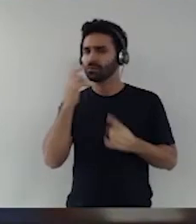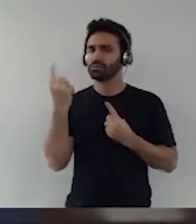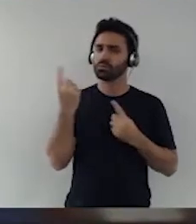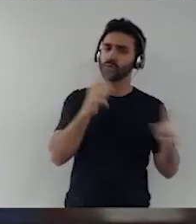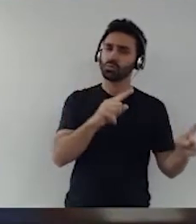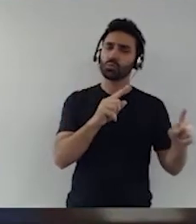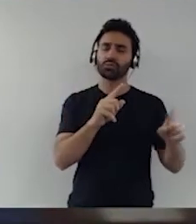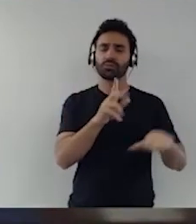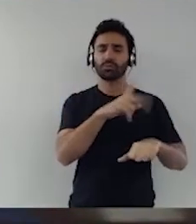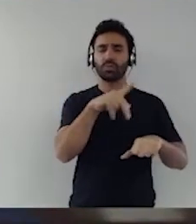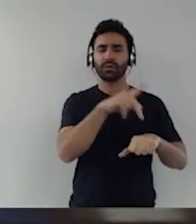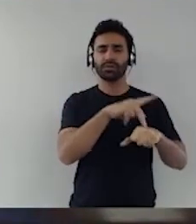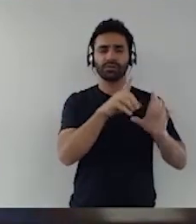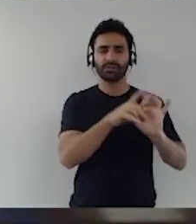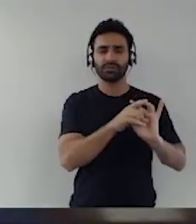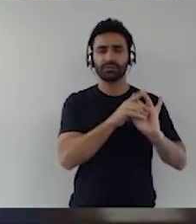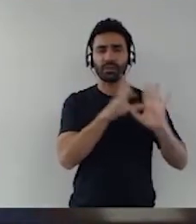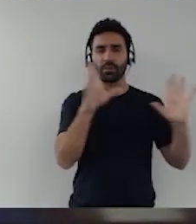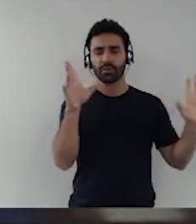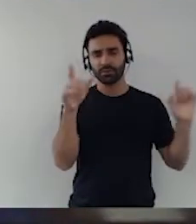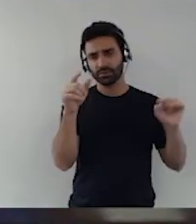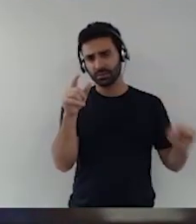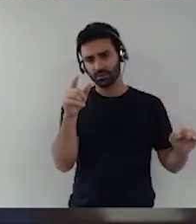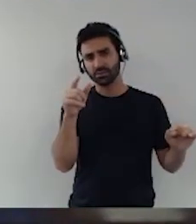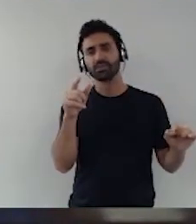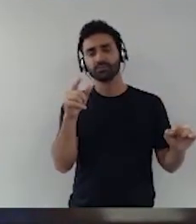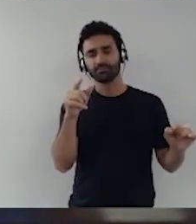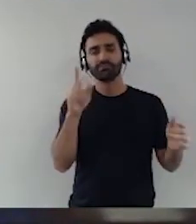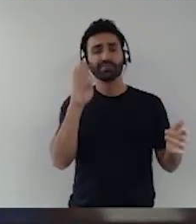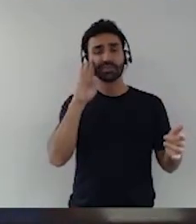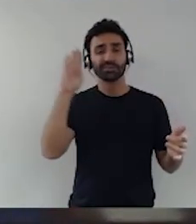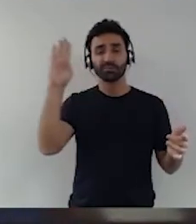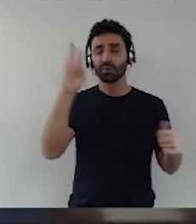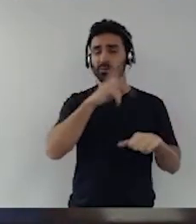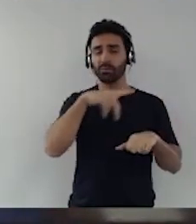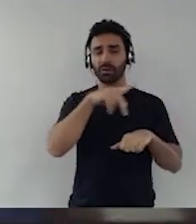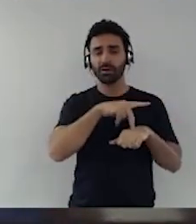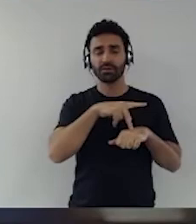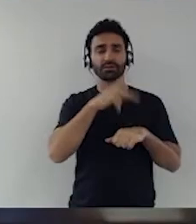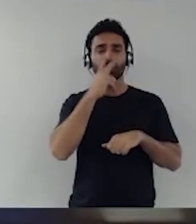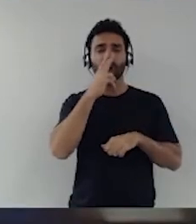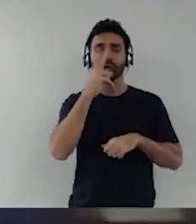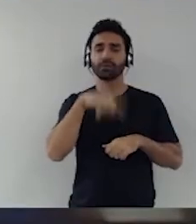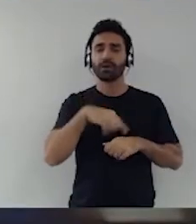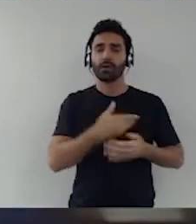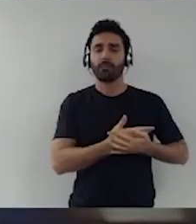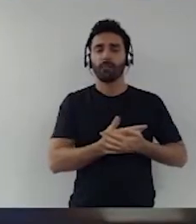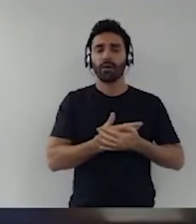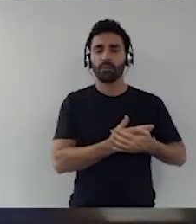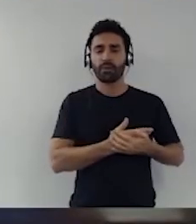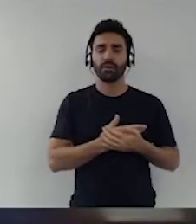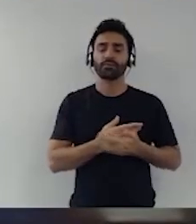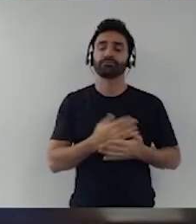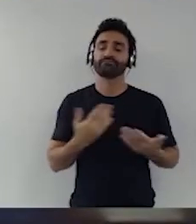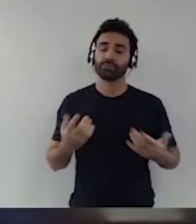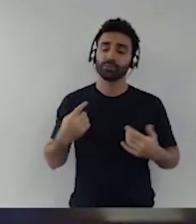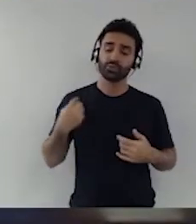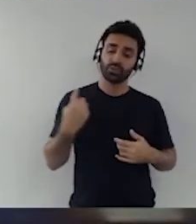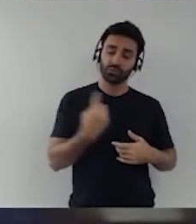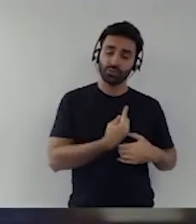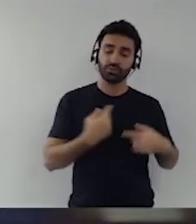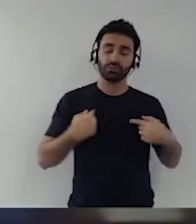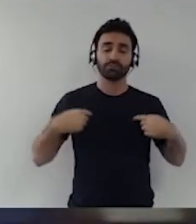uma democracia ainda muito incipiente, uma democracia, vamos chamar assim, de bebê, nós precisamos